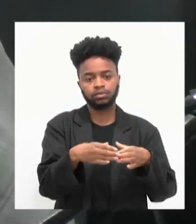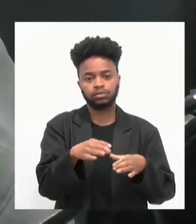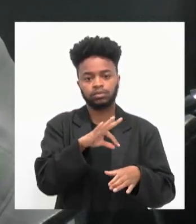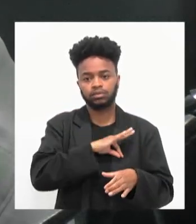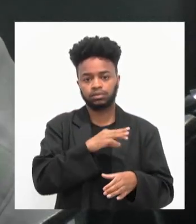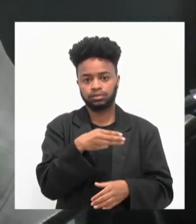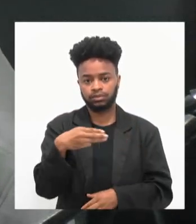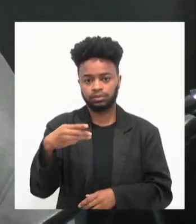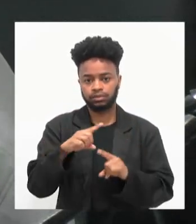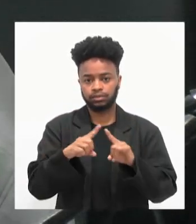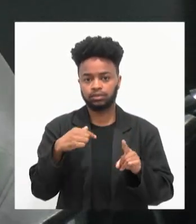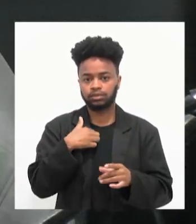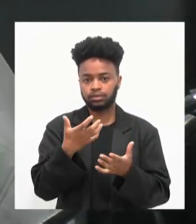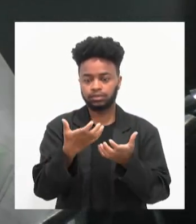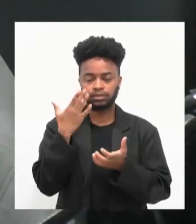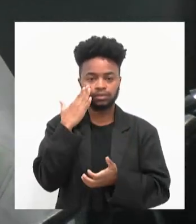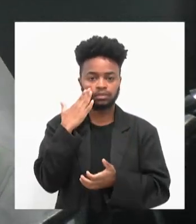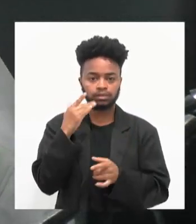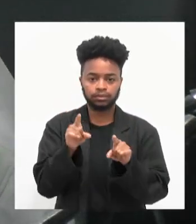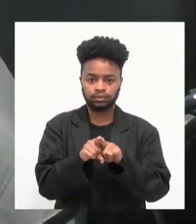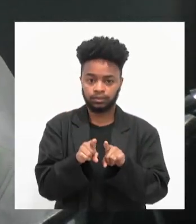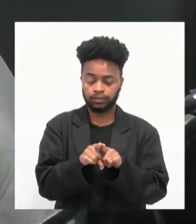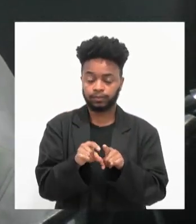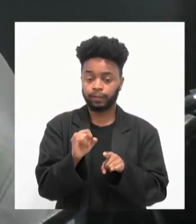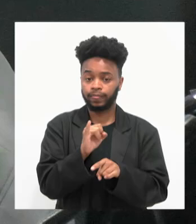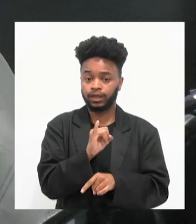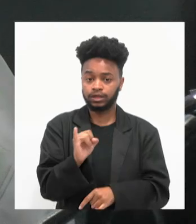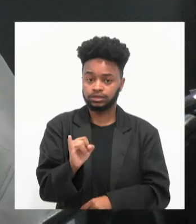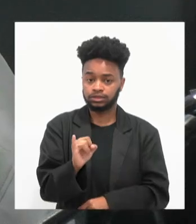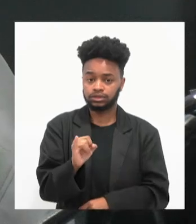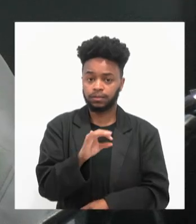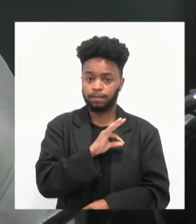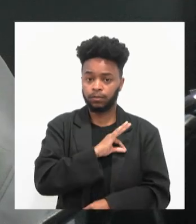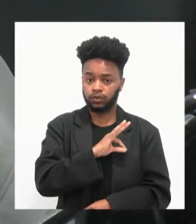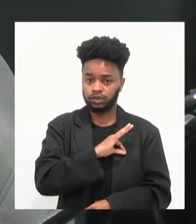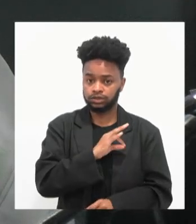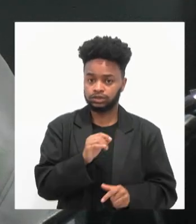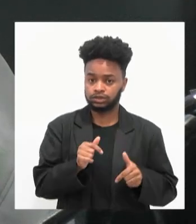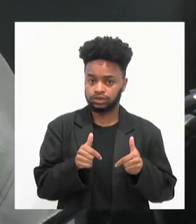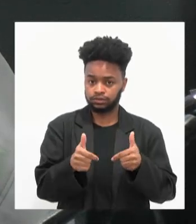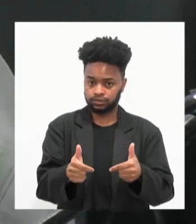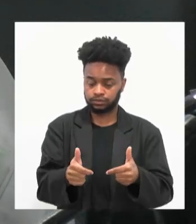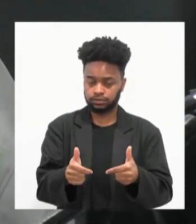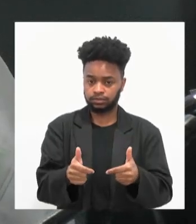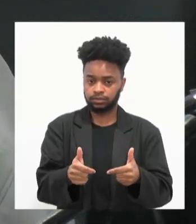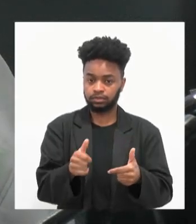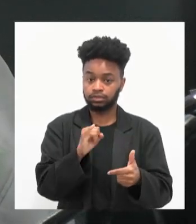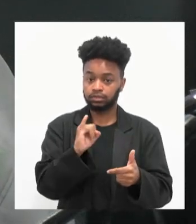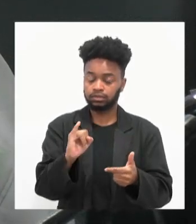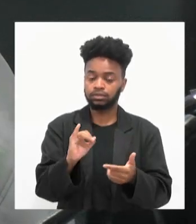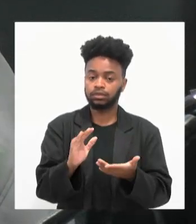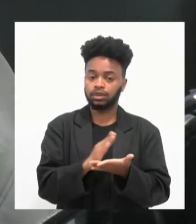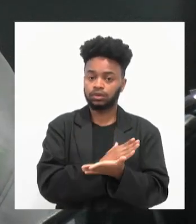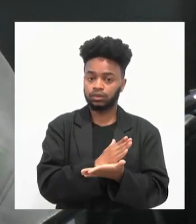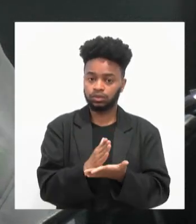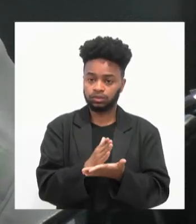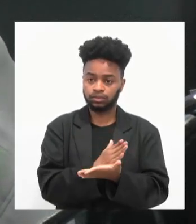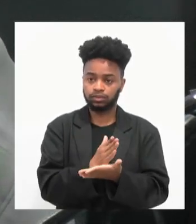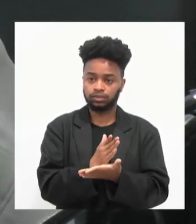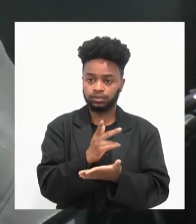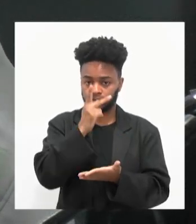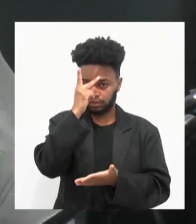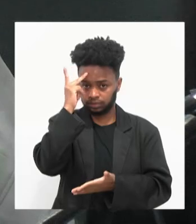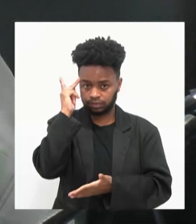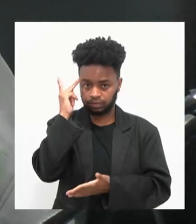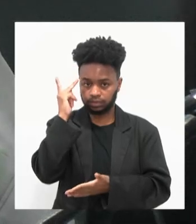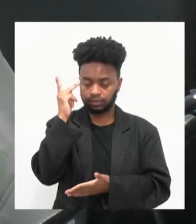eu gostaria de saber também se esses policiais que atuavam, algum deles teve